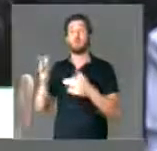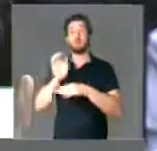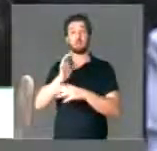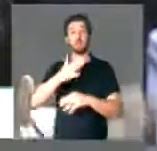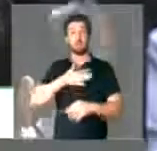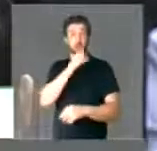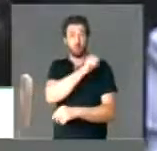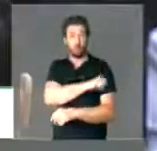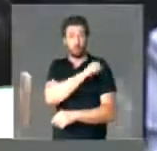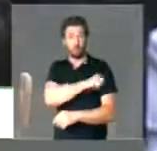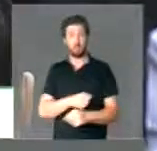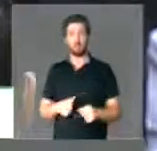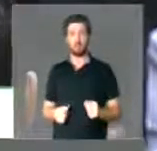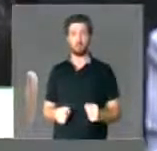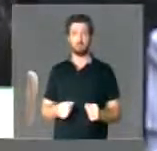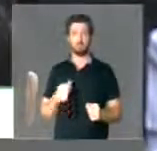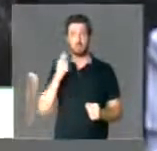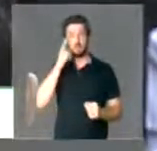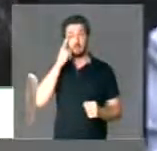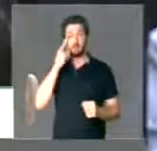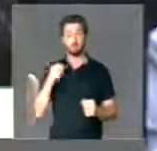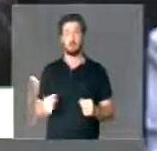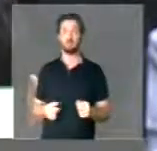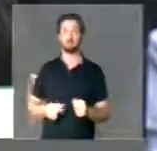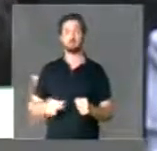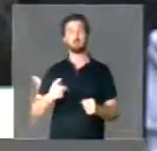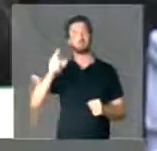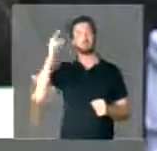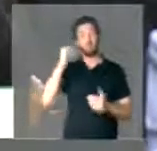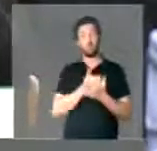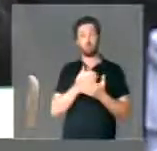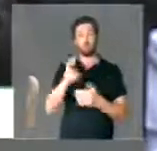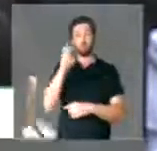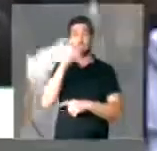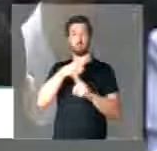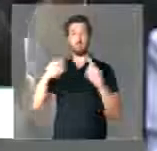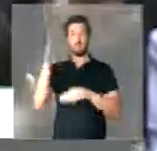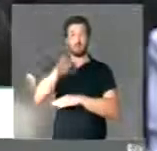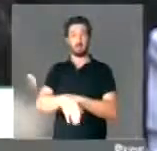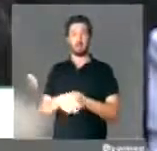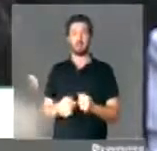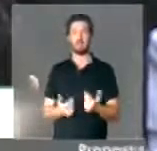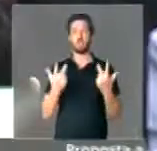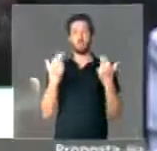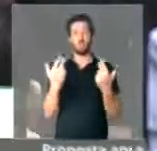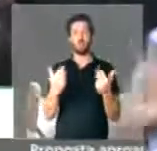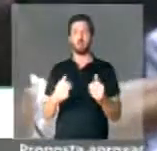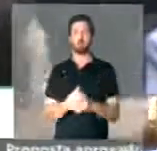meu estado do Rio de Janeiro, desde as 5h30 da tarde, a